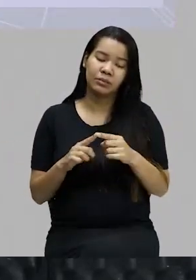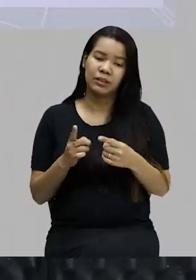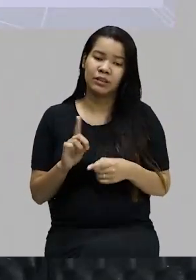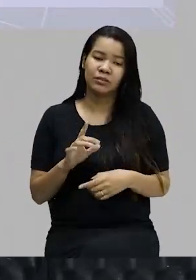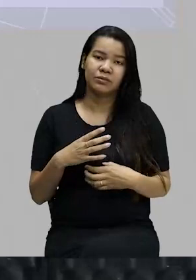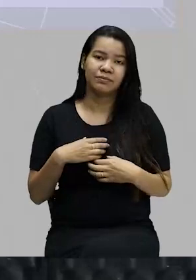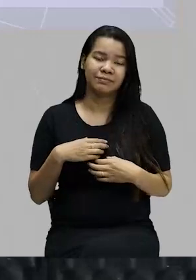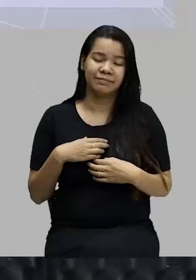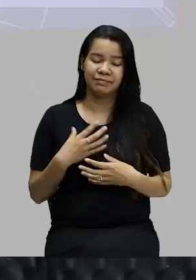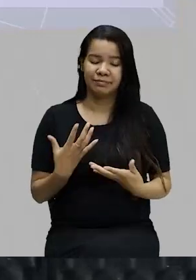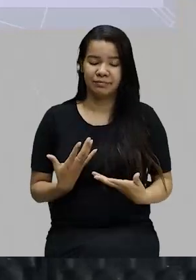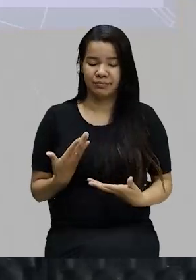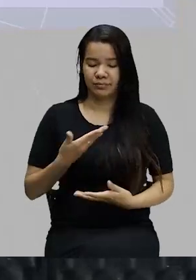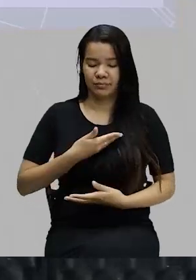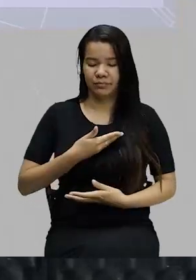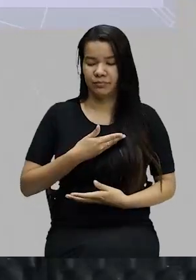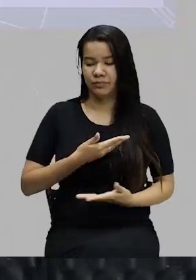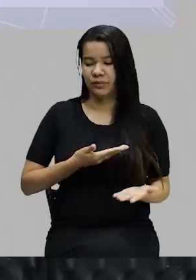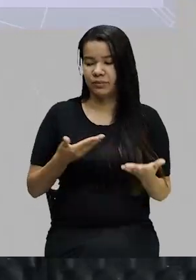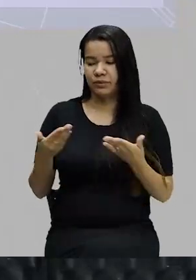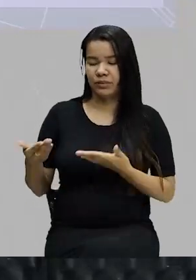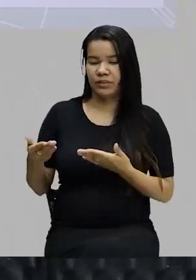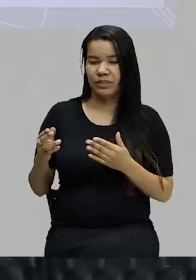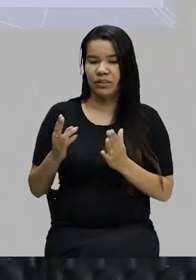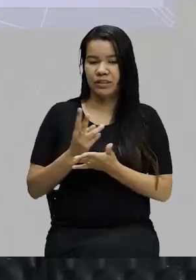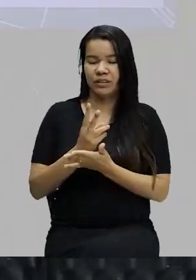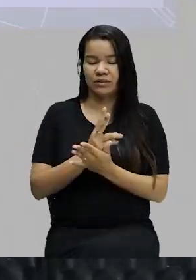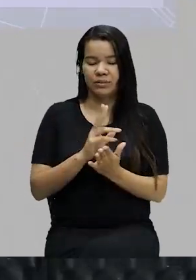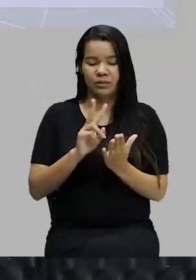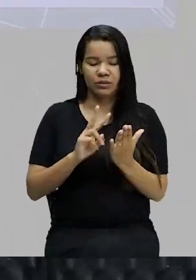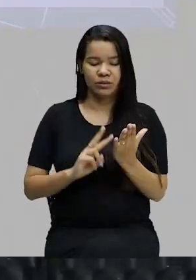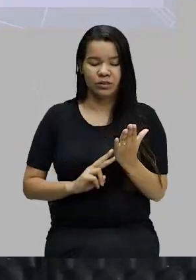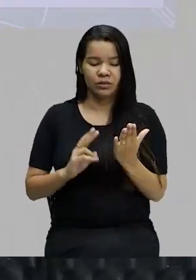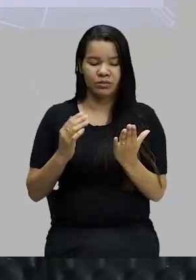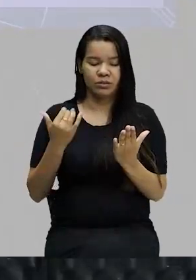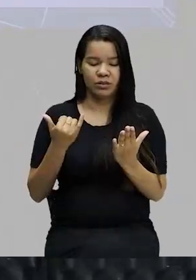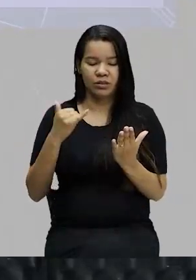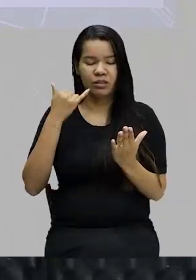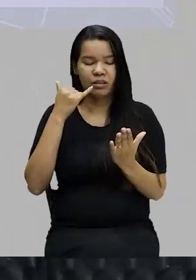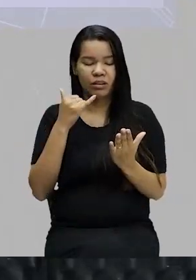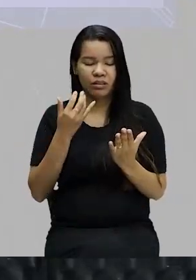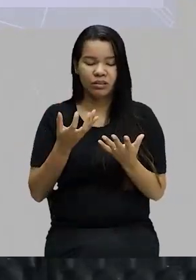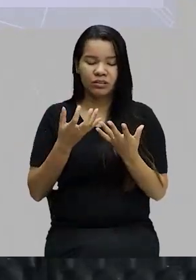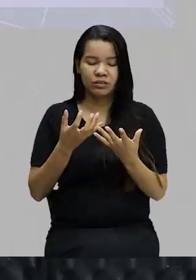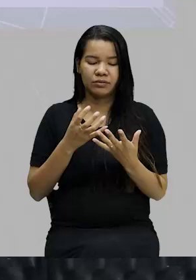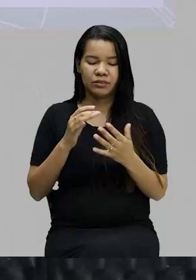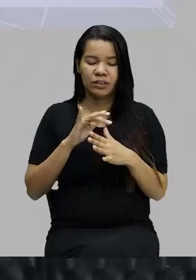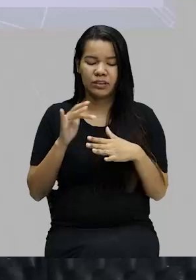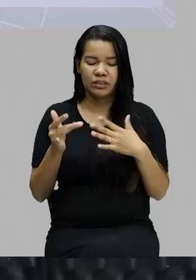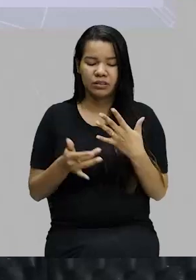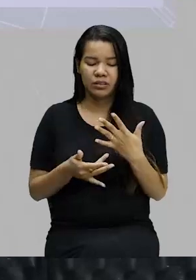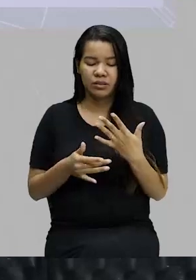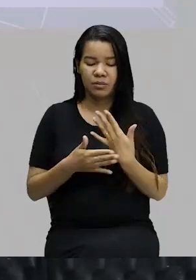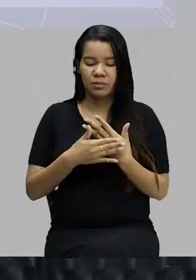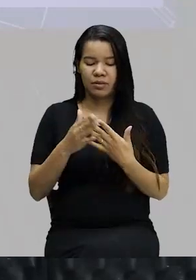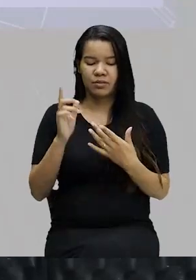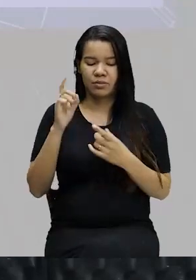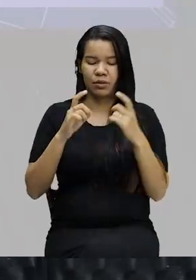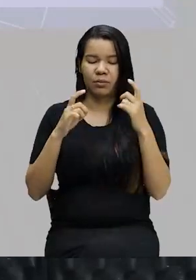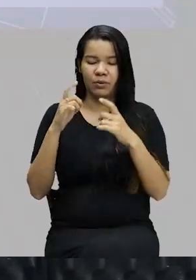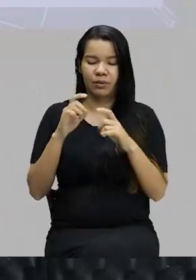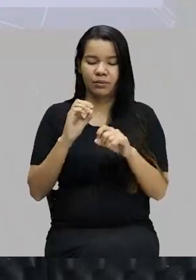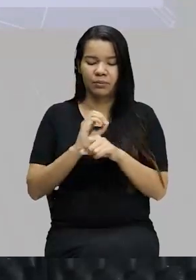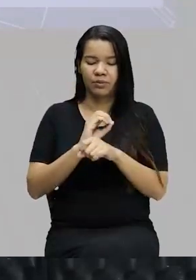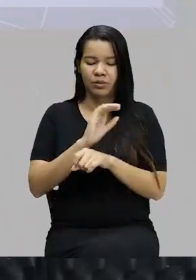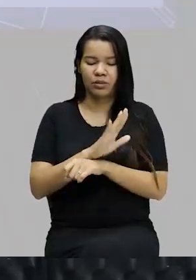da companhia do outro. Está ali sempre na tela do celular, está sempre prestando atenção nas redes sociais, está muito mais preocupado em postar